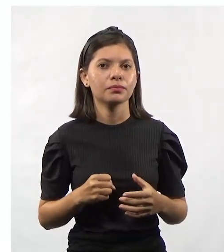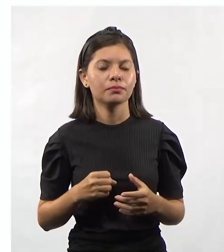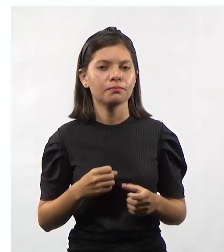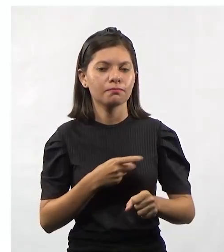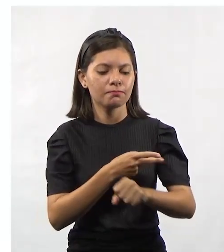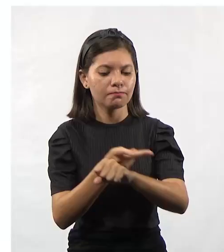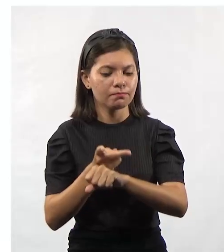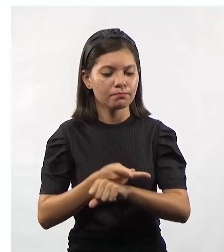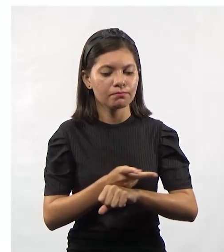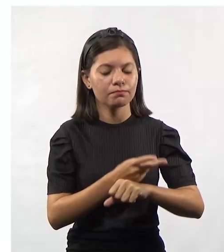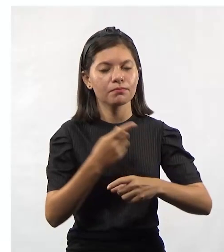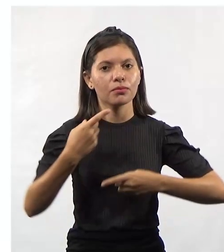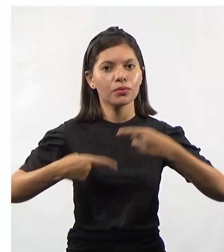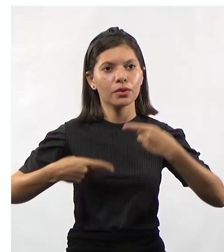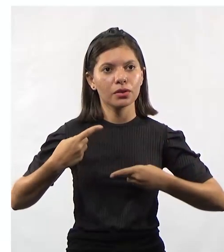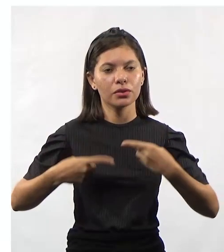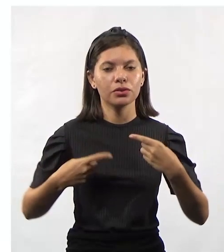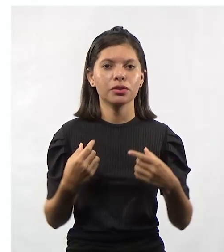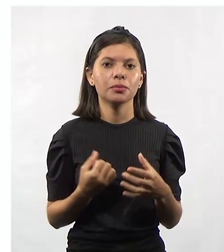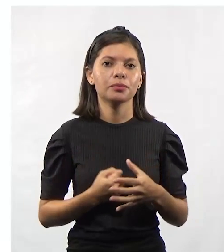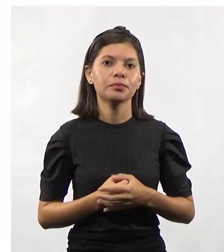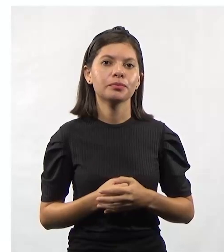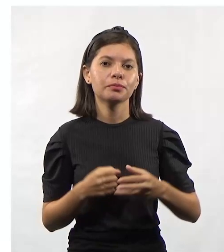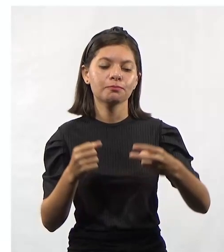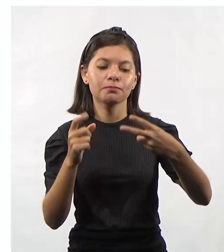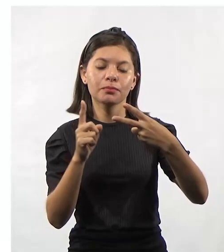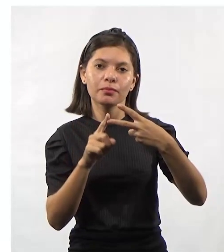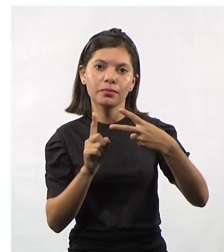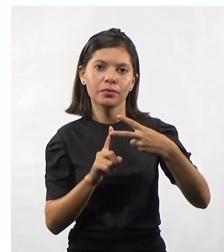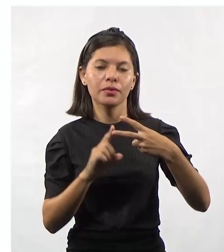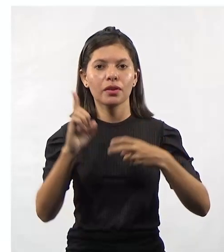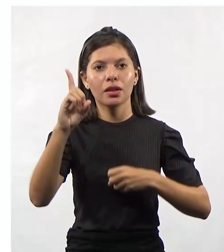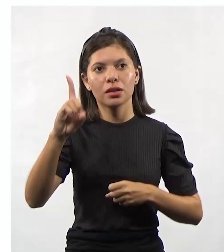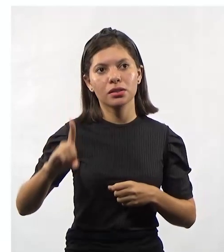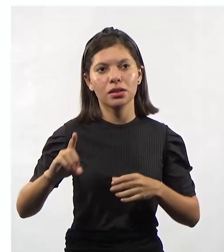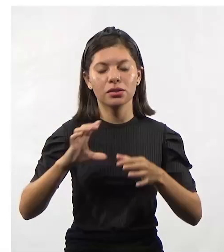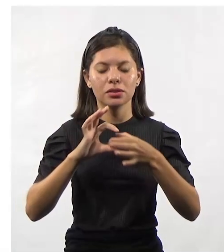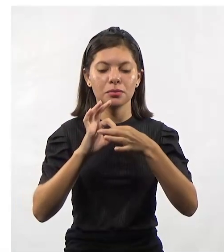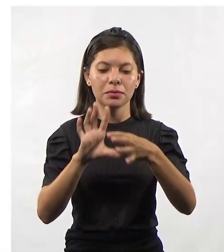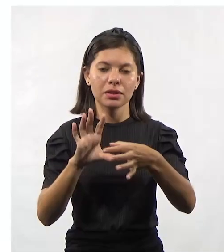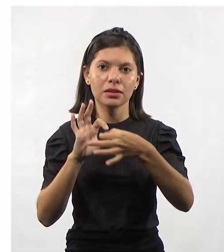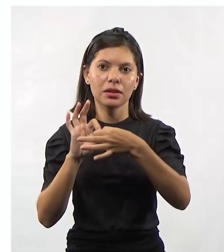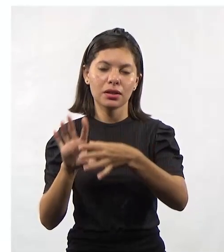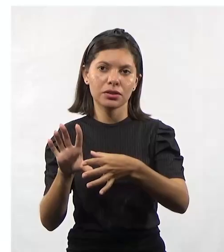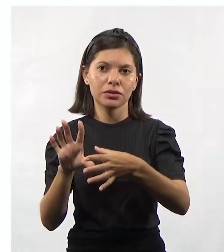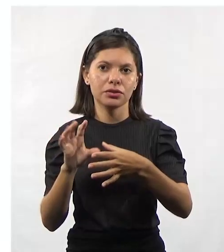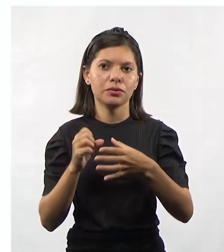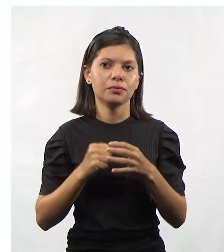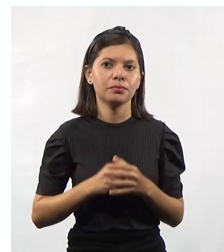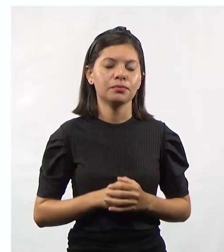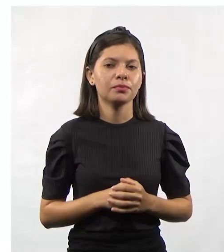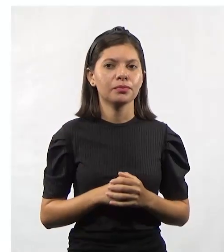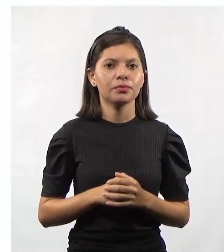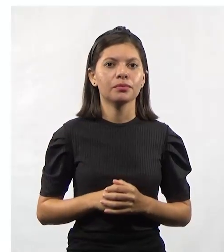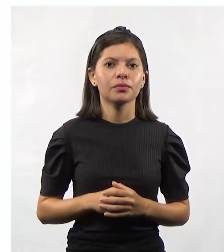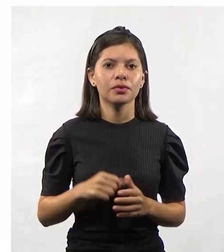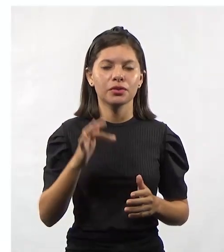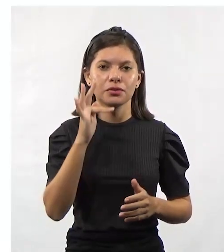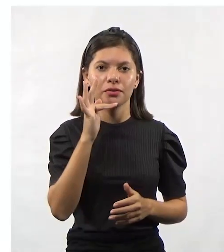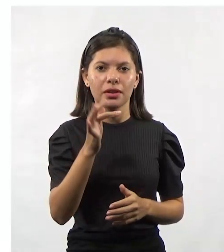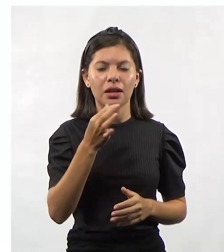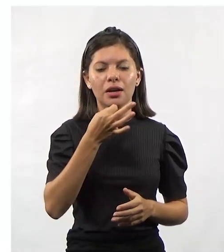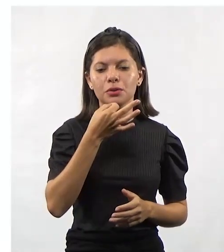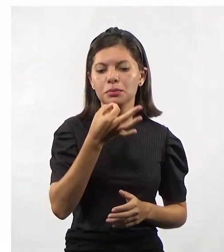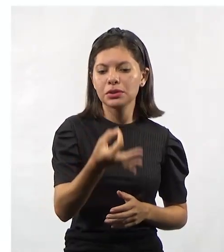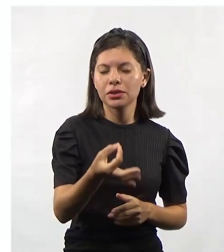ela busque, né, políticas que garantam esses acessos. Direito de liberdade, a liberdade de expressão, de opinião,